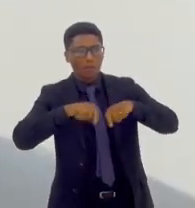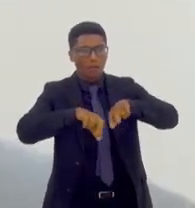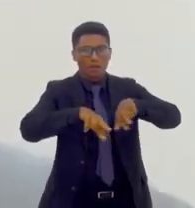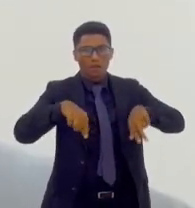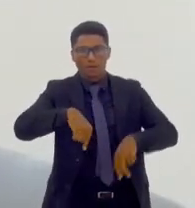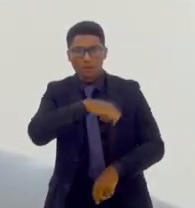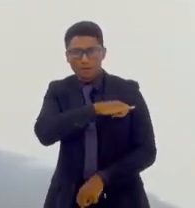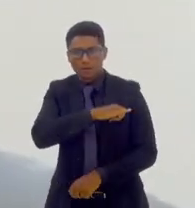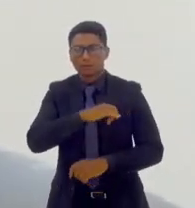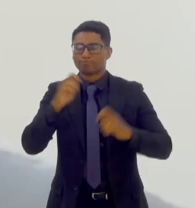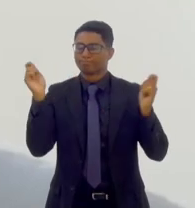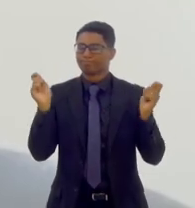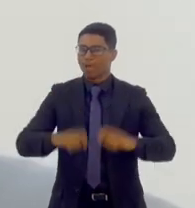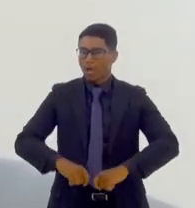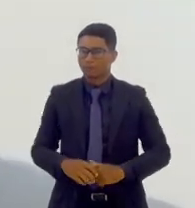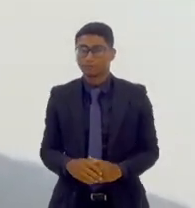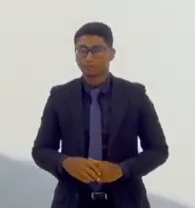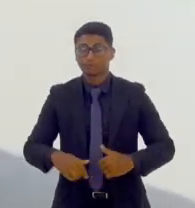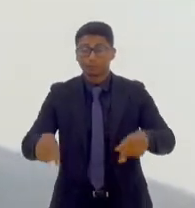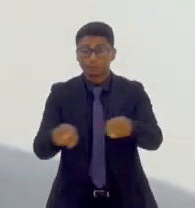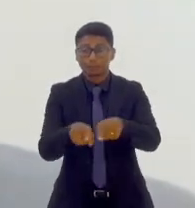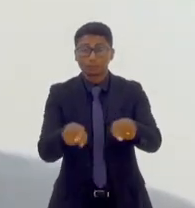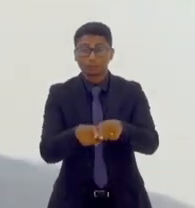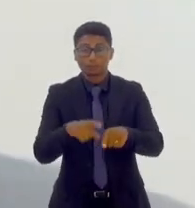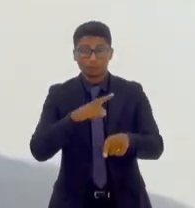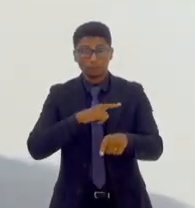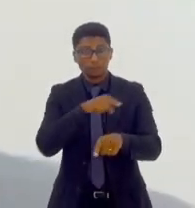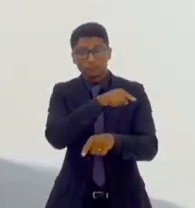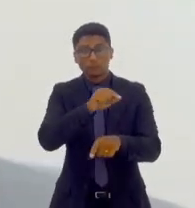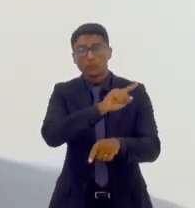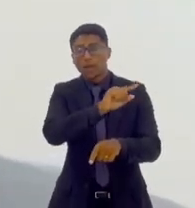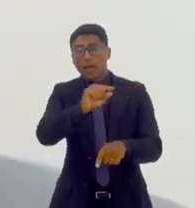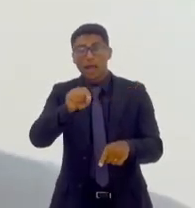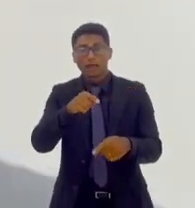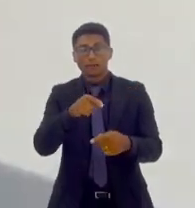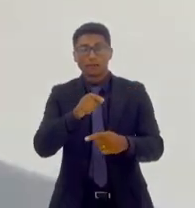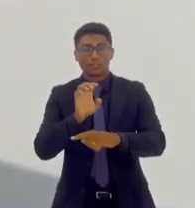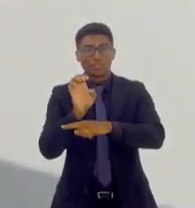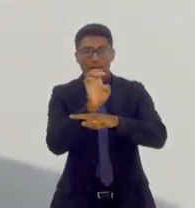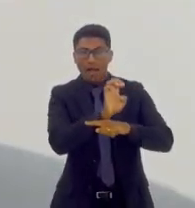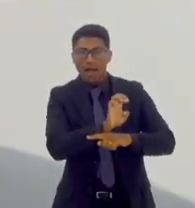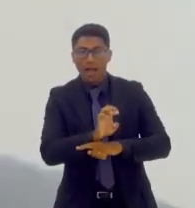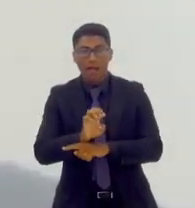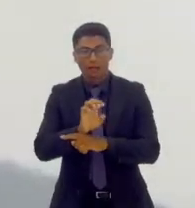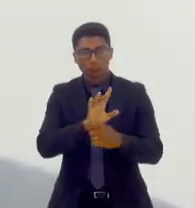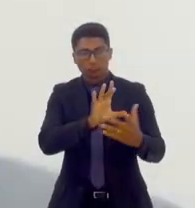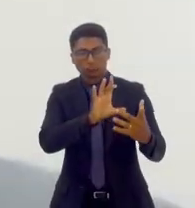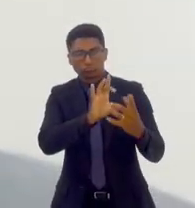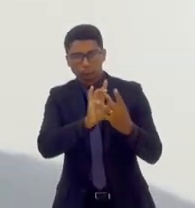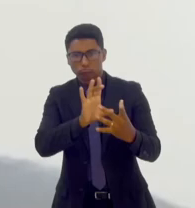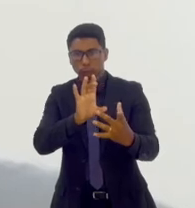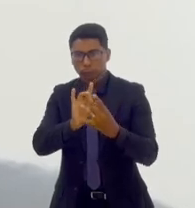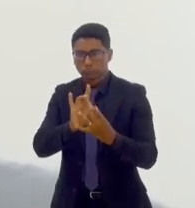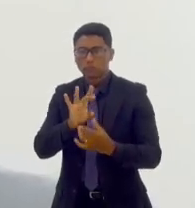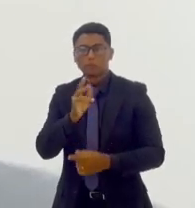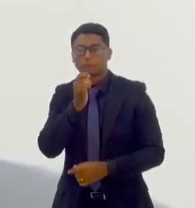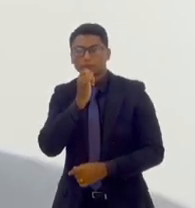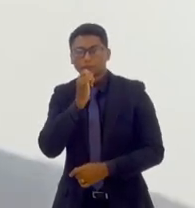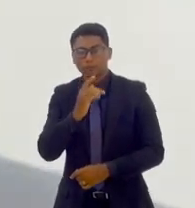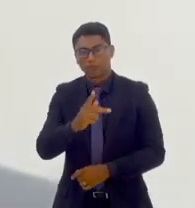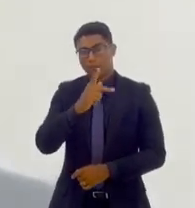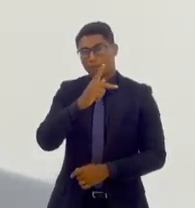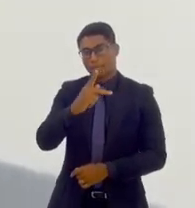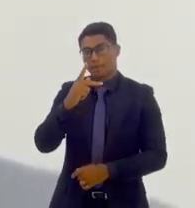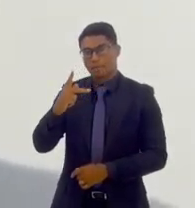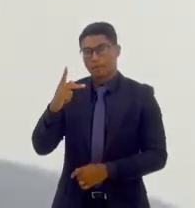e no outro, por outro lado, também os parceiros que querem o Estado e seus parceiros através, por exemplo,